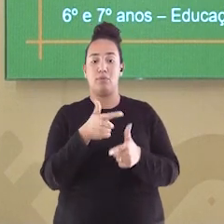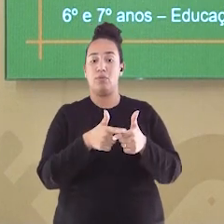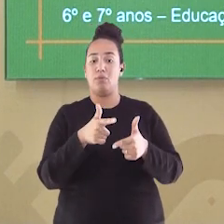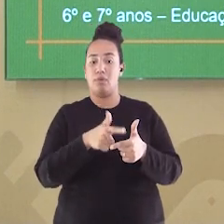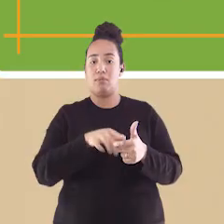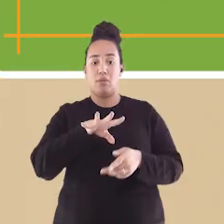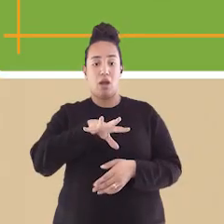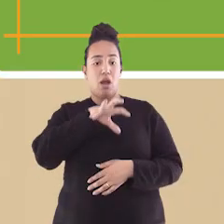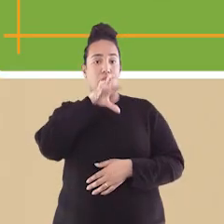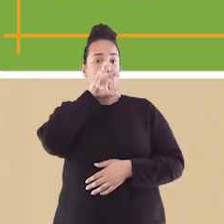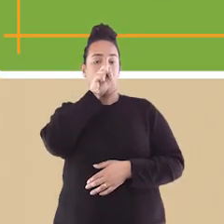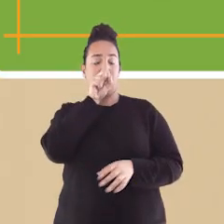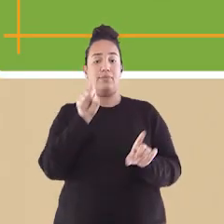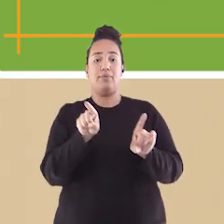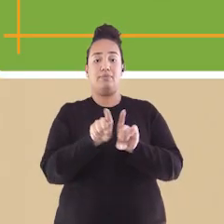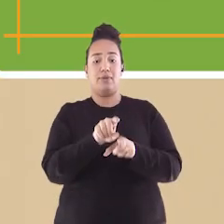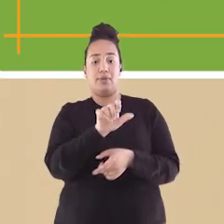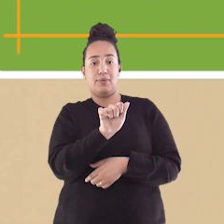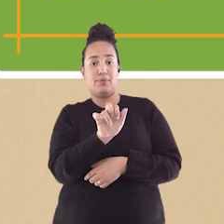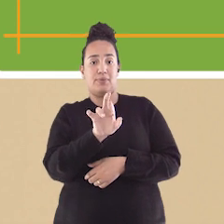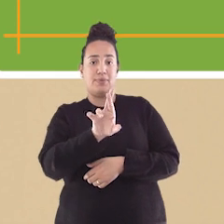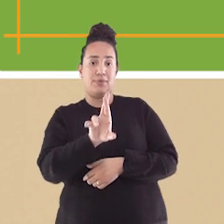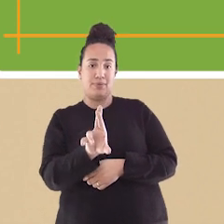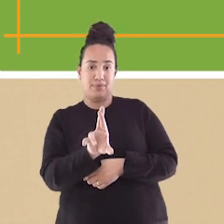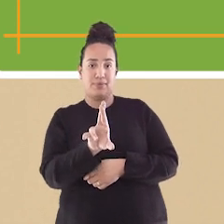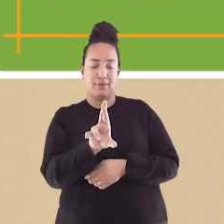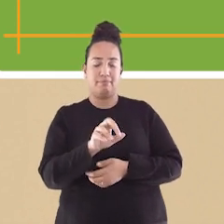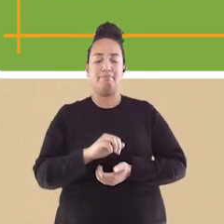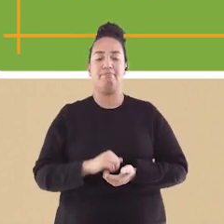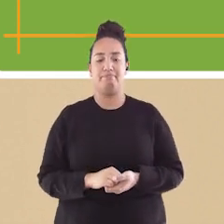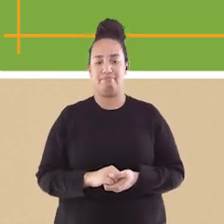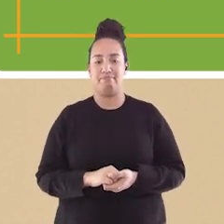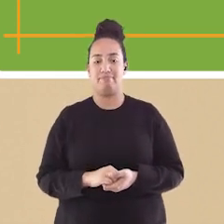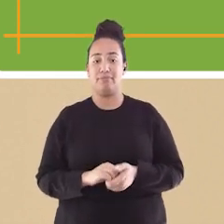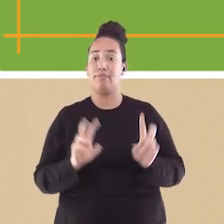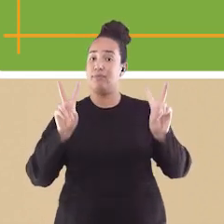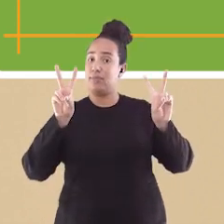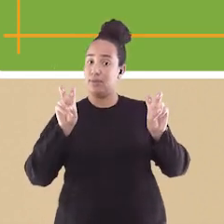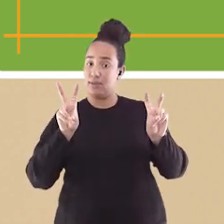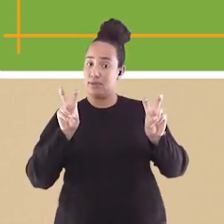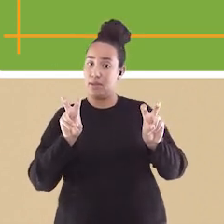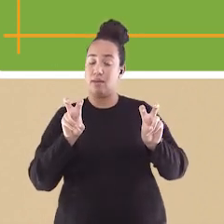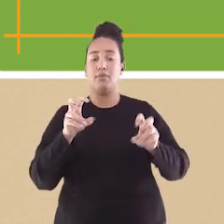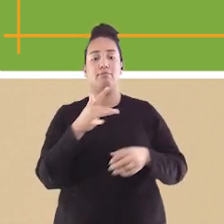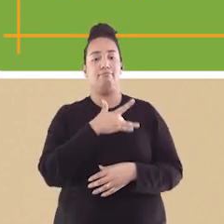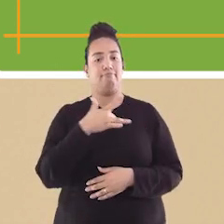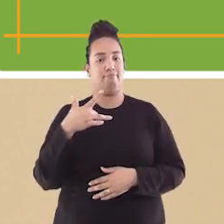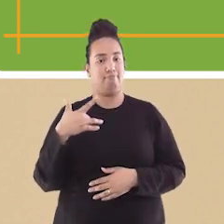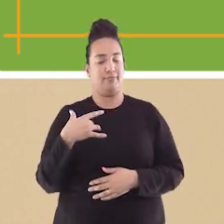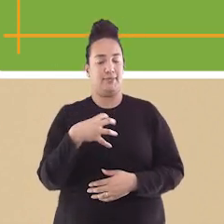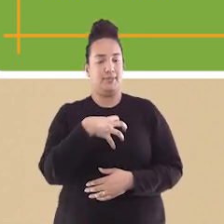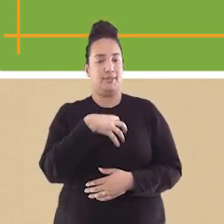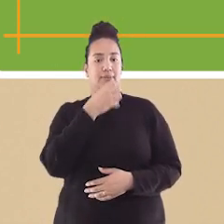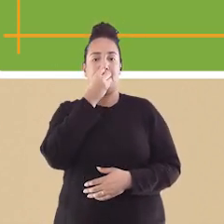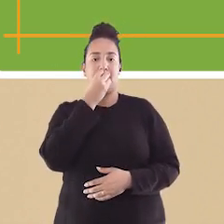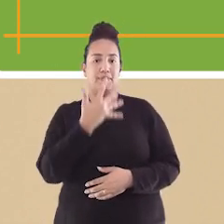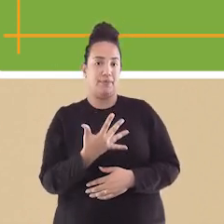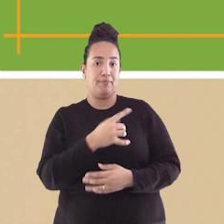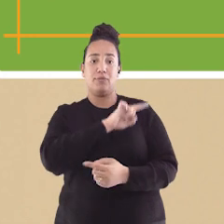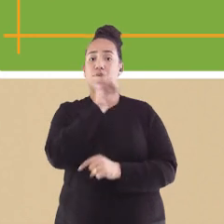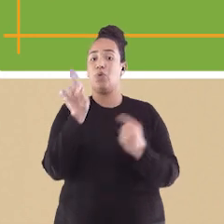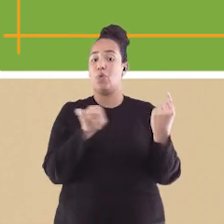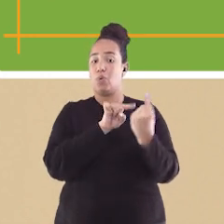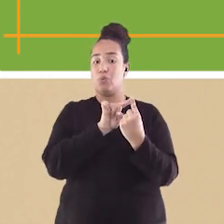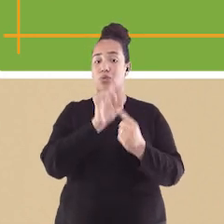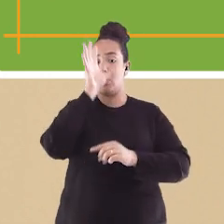Vamos lá? Para a aula de hoje, nosso eixo temático é saúde e bem-estar. O objetivo de aprendizagem é compreender a natureza como